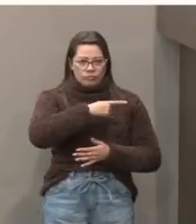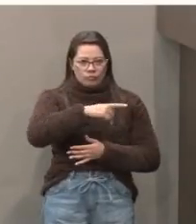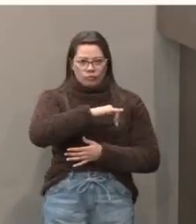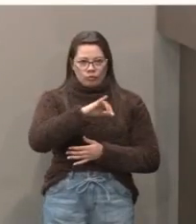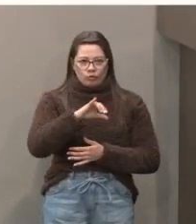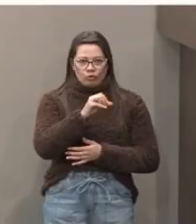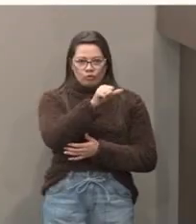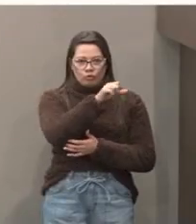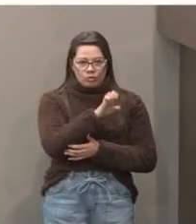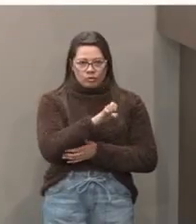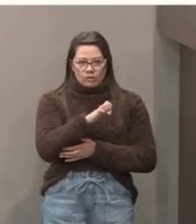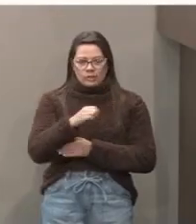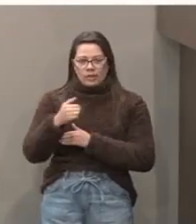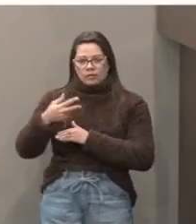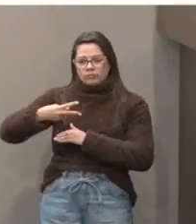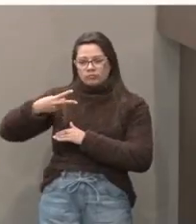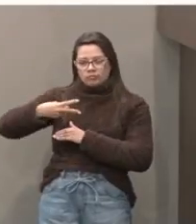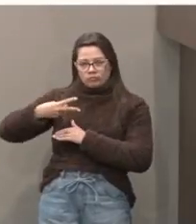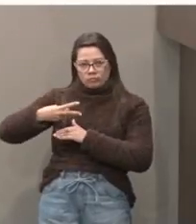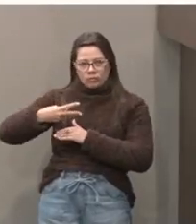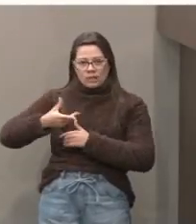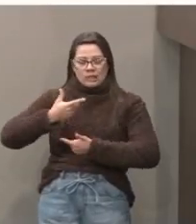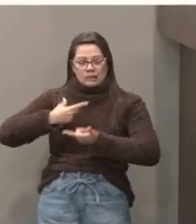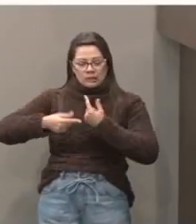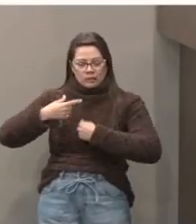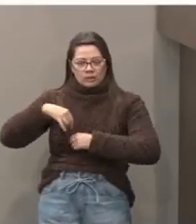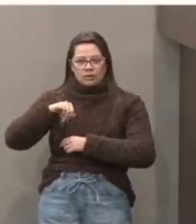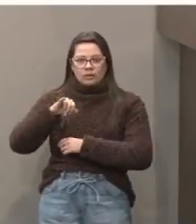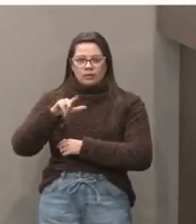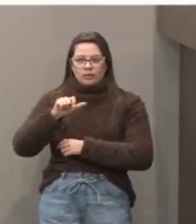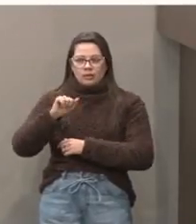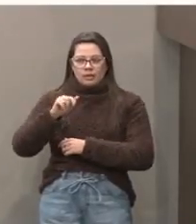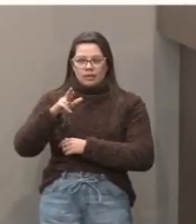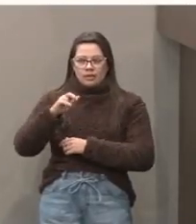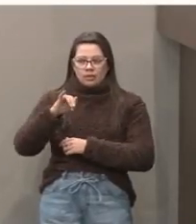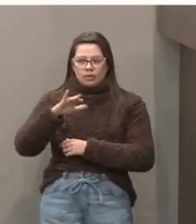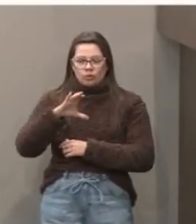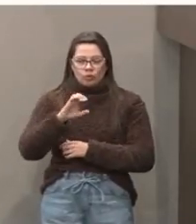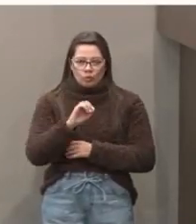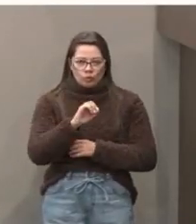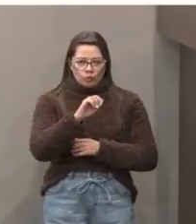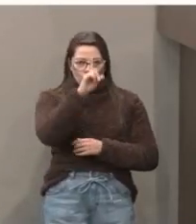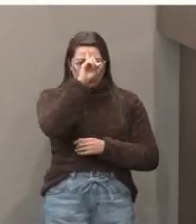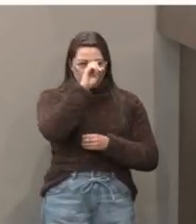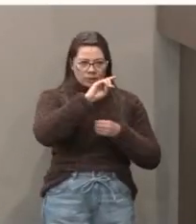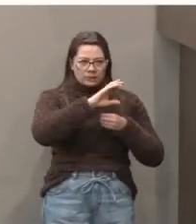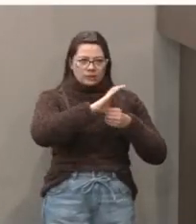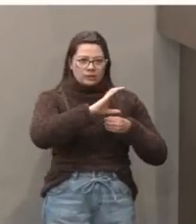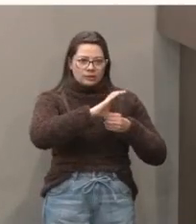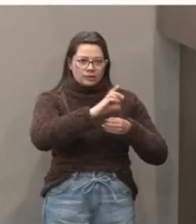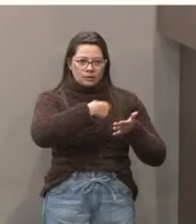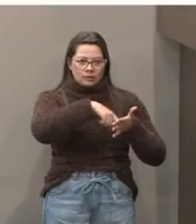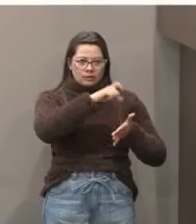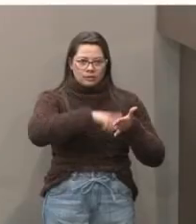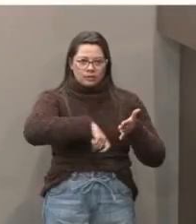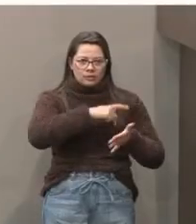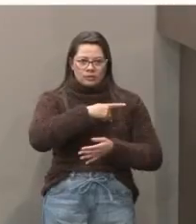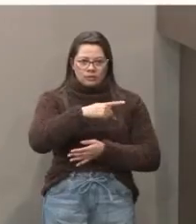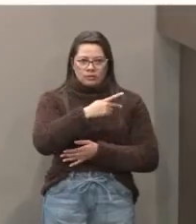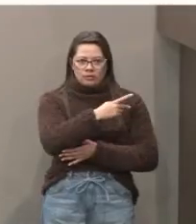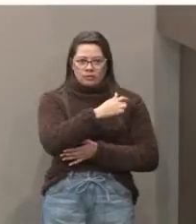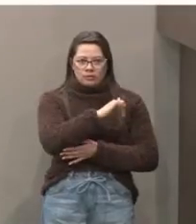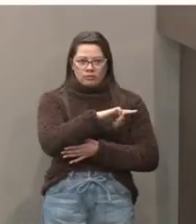José Miguel e pelo superintendente executivo Hilário de Davi, do Hospital de Clínicas, assinada pelo presidente